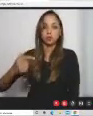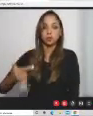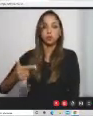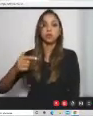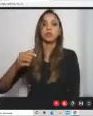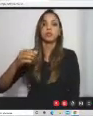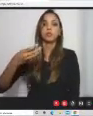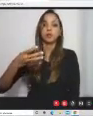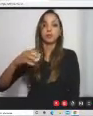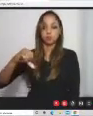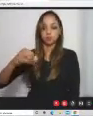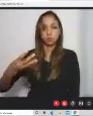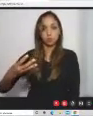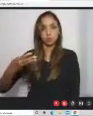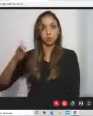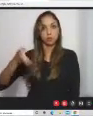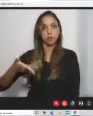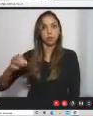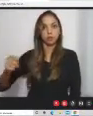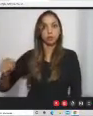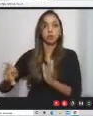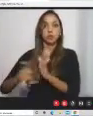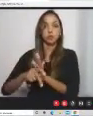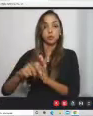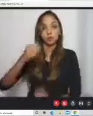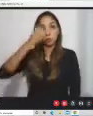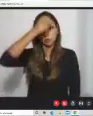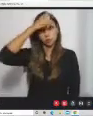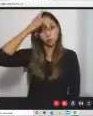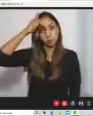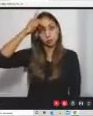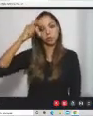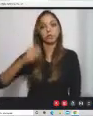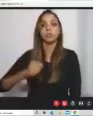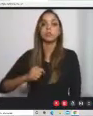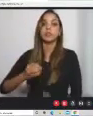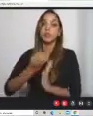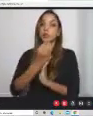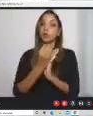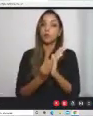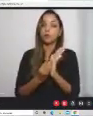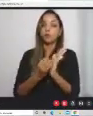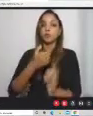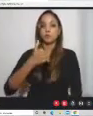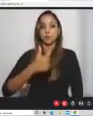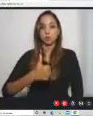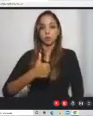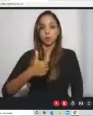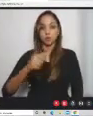09-468-479-483-492-494/2020, da autoria do Gabinete Civil, Prefeitura Municipal de Parnamirim. Ofício número